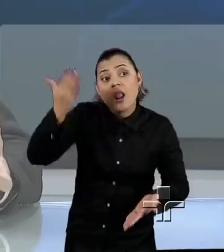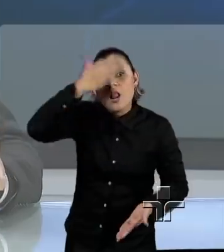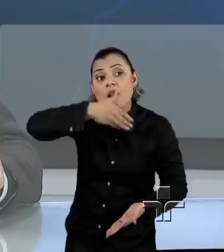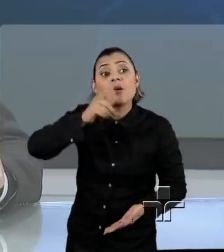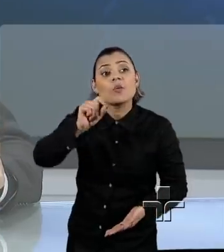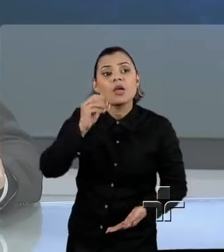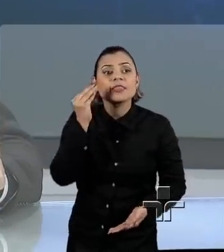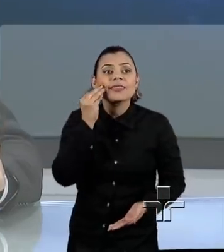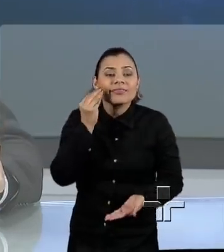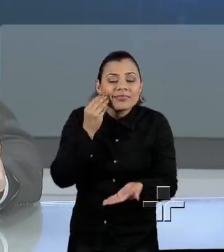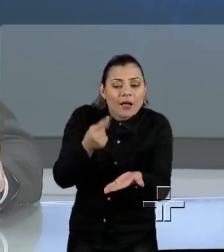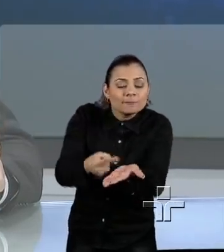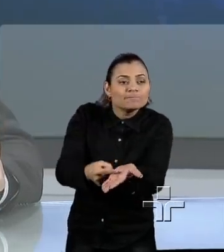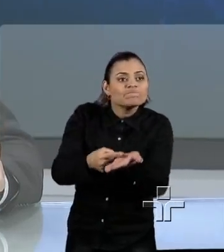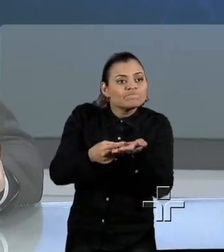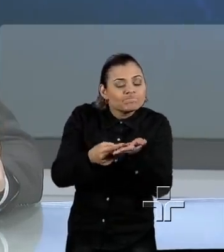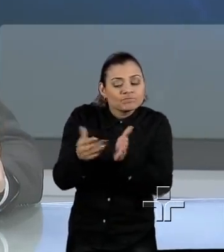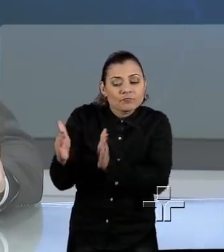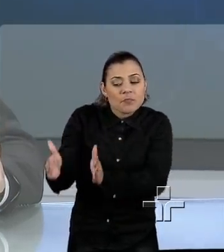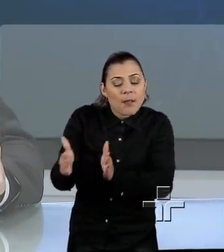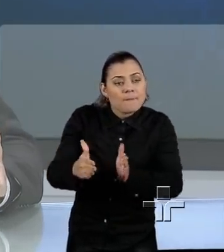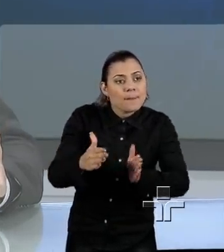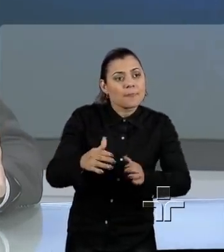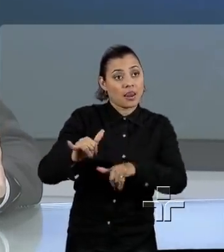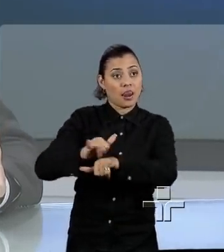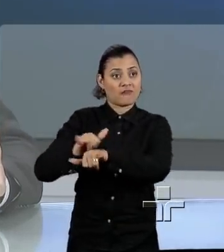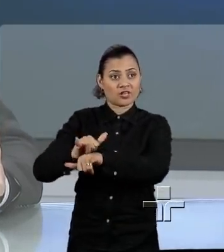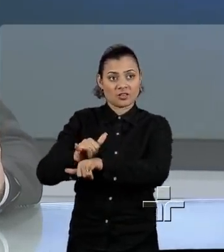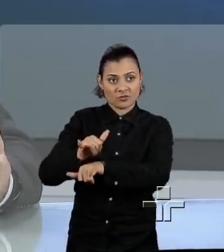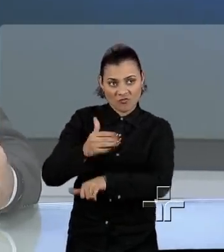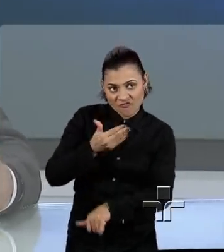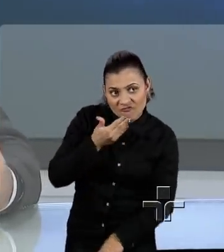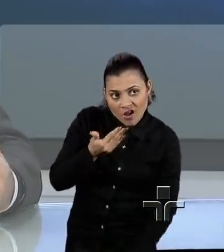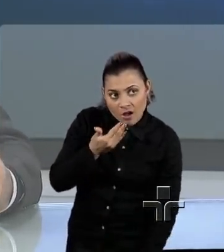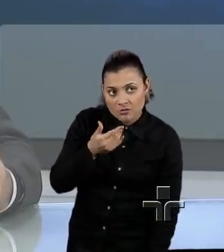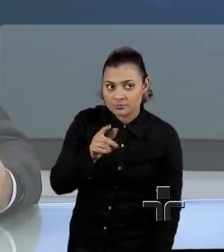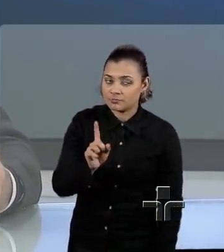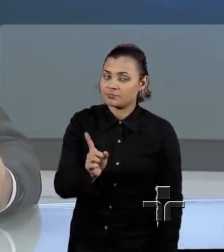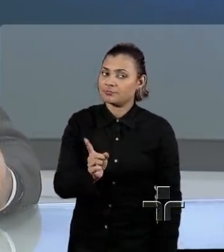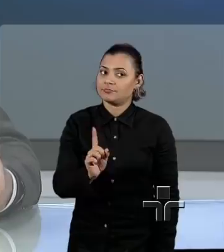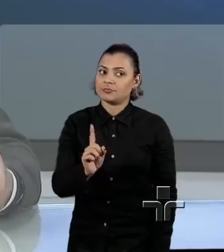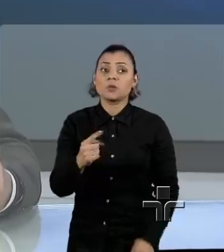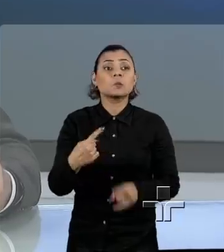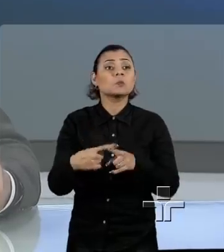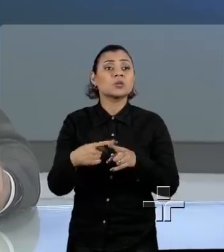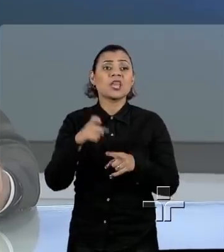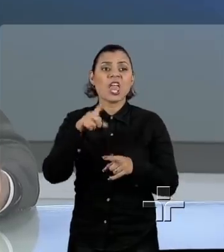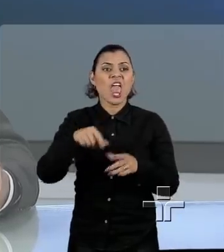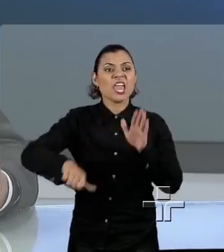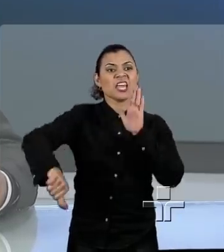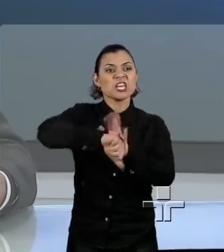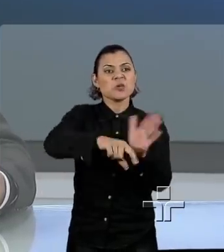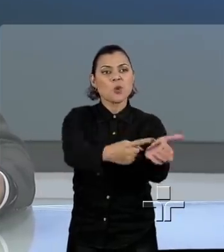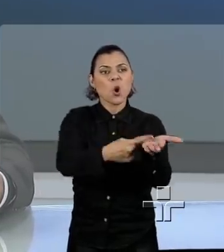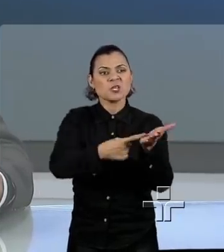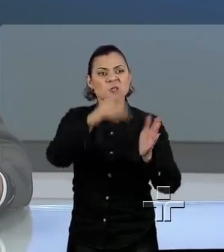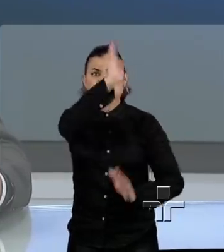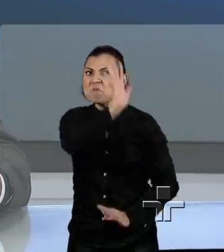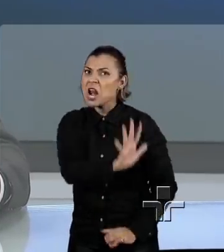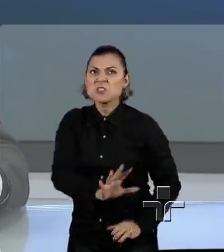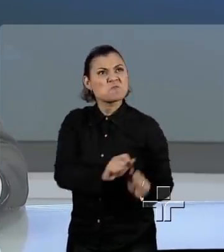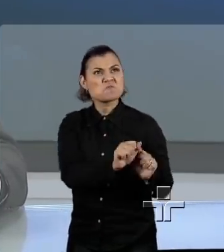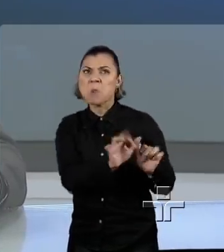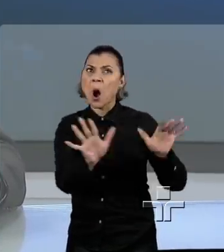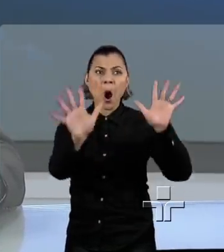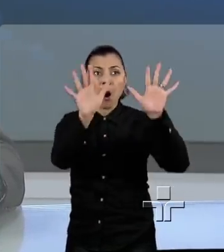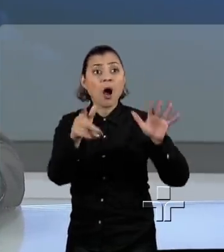de coordenar o início de um processo na Lava Jato que não foi fácil, porque estava se enfrentando o maior sistema de crime organizado no país. E ainda